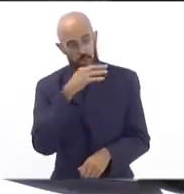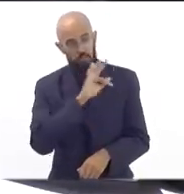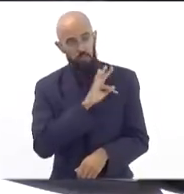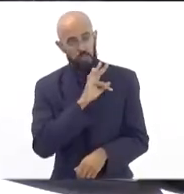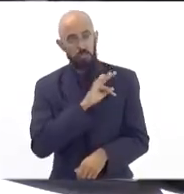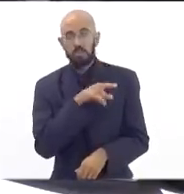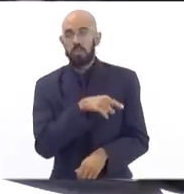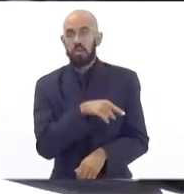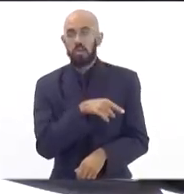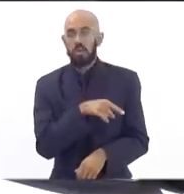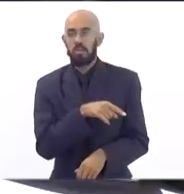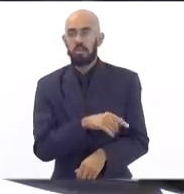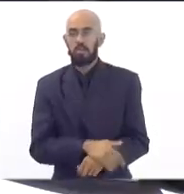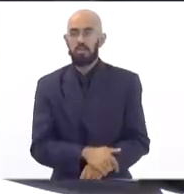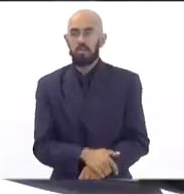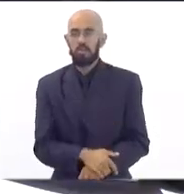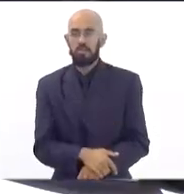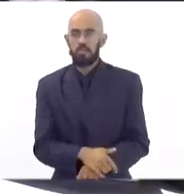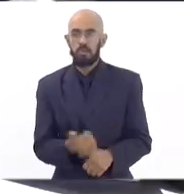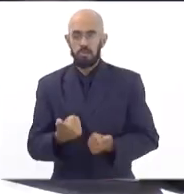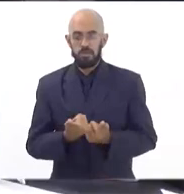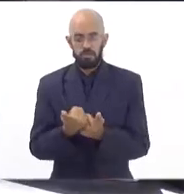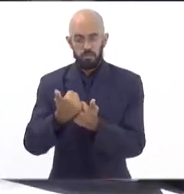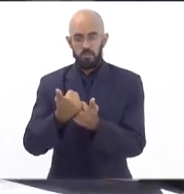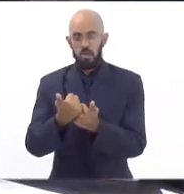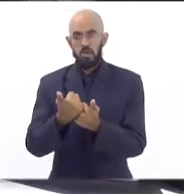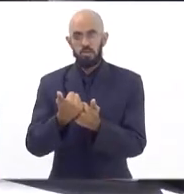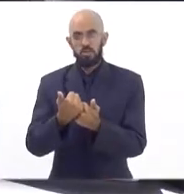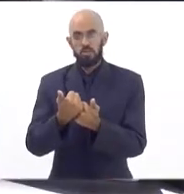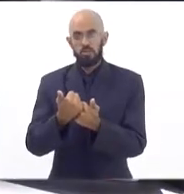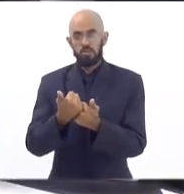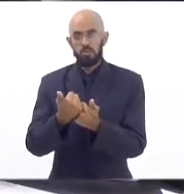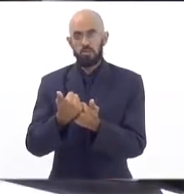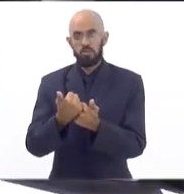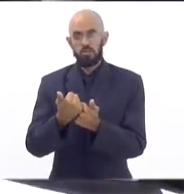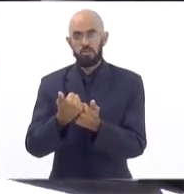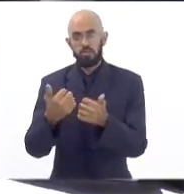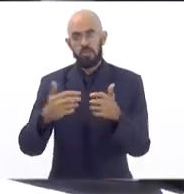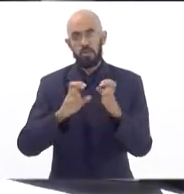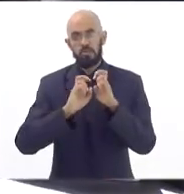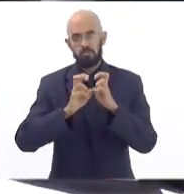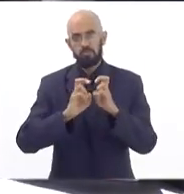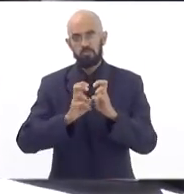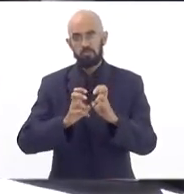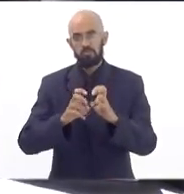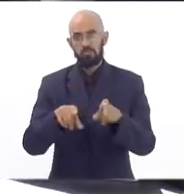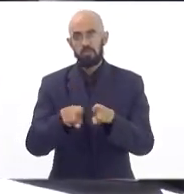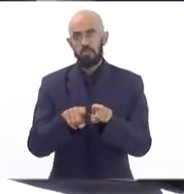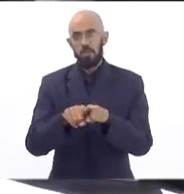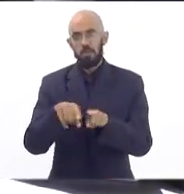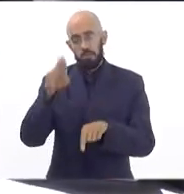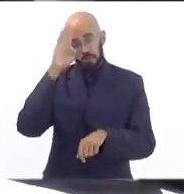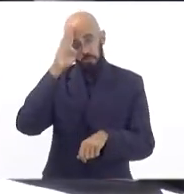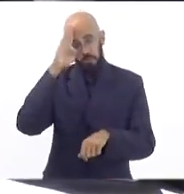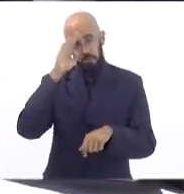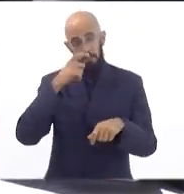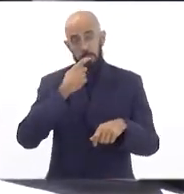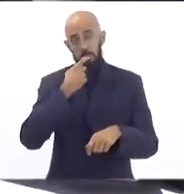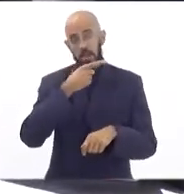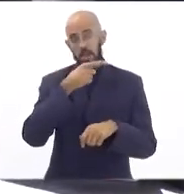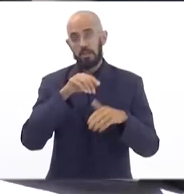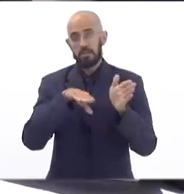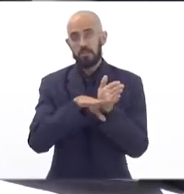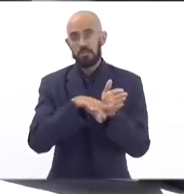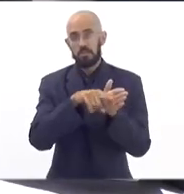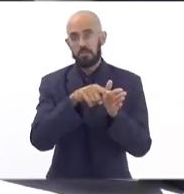eu faço eu não vejo posicionamento Dani suporte ao longo da minha fé e principalmente próximo essas estações